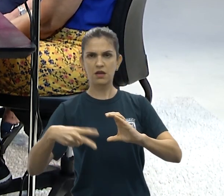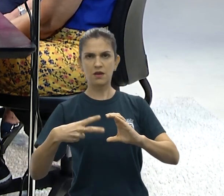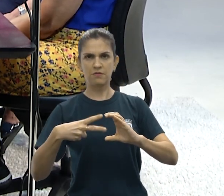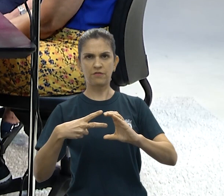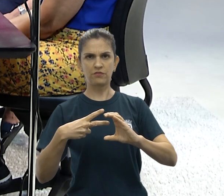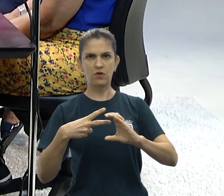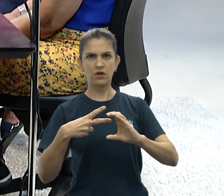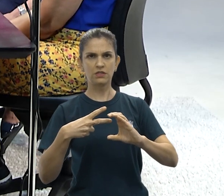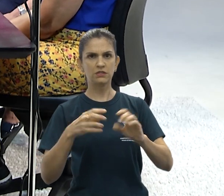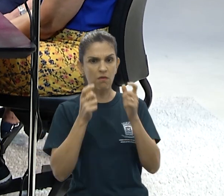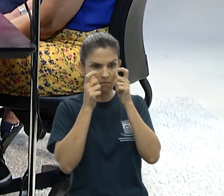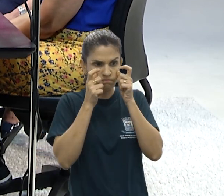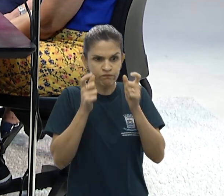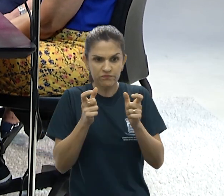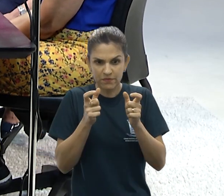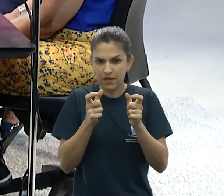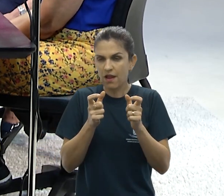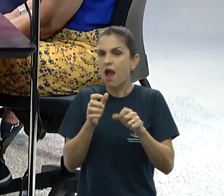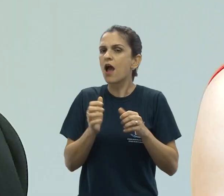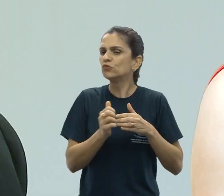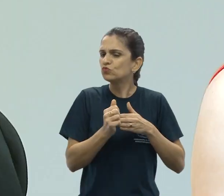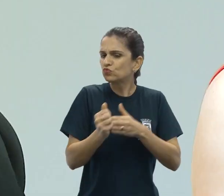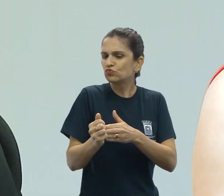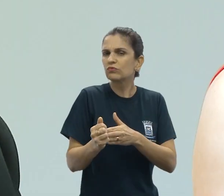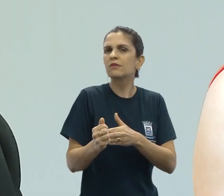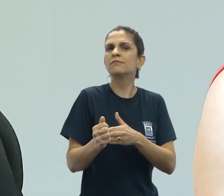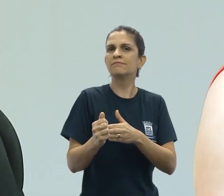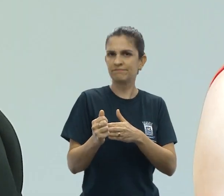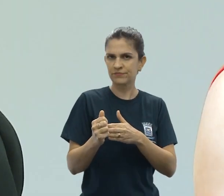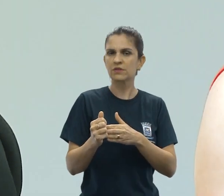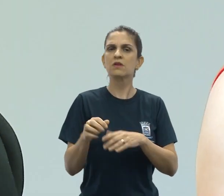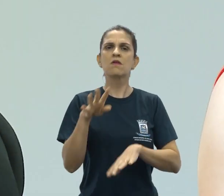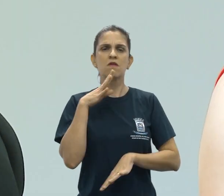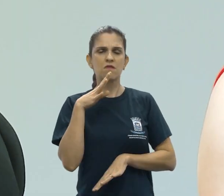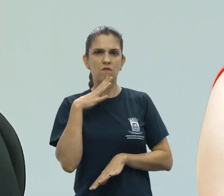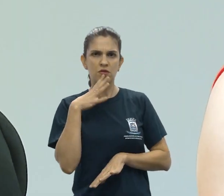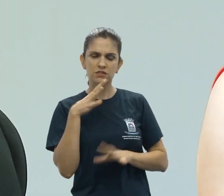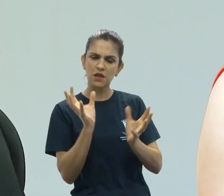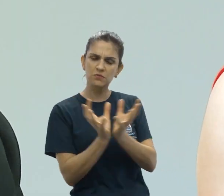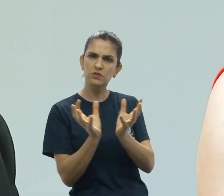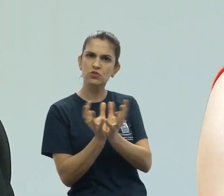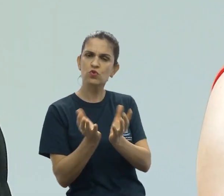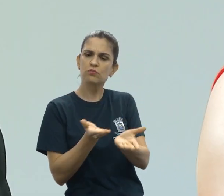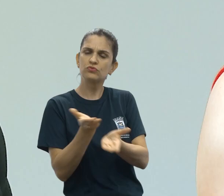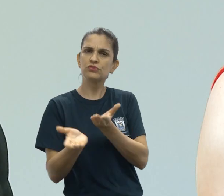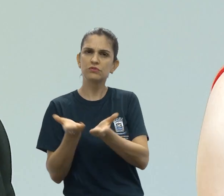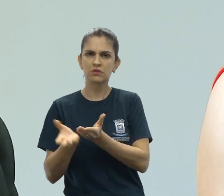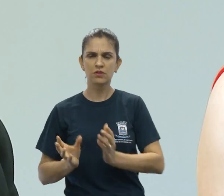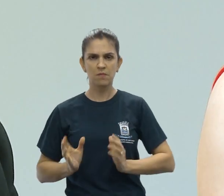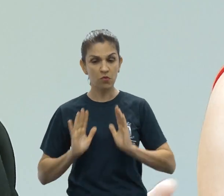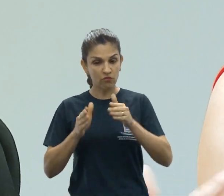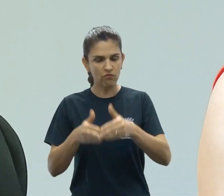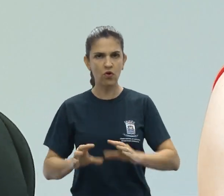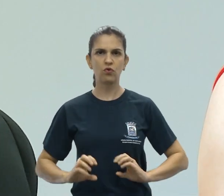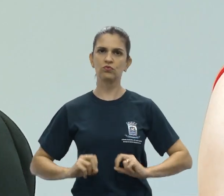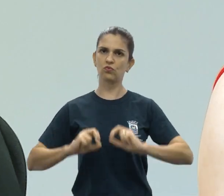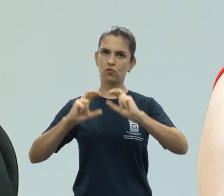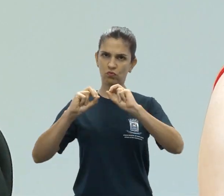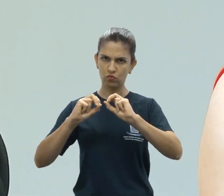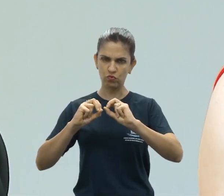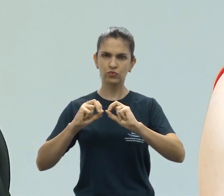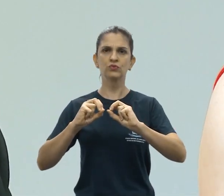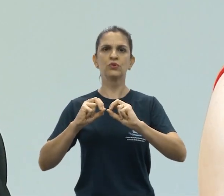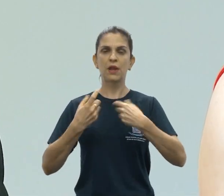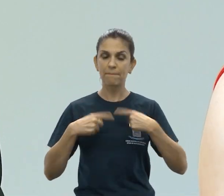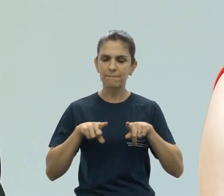nós conhecemos essa rede de tratamento que se forma aqui na cidade, com o concurso do governo do Estado, com o concurso